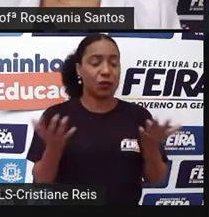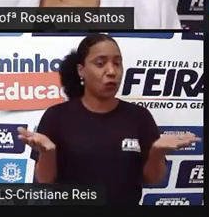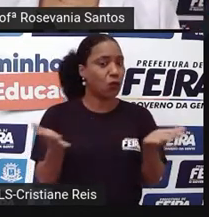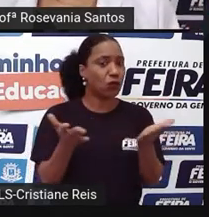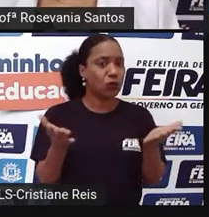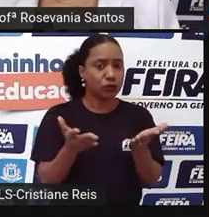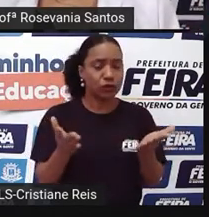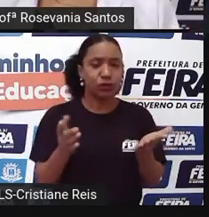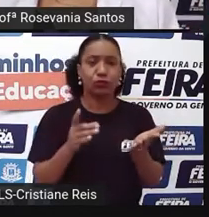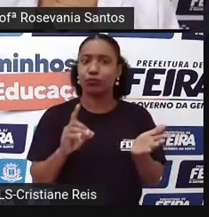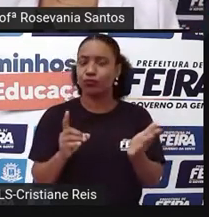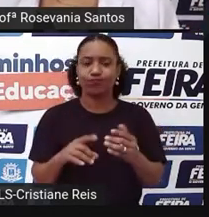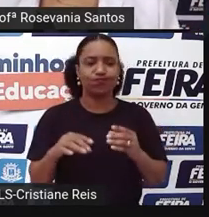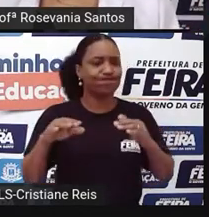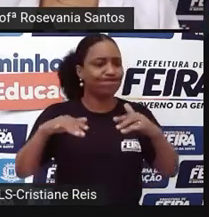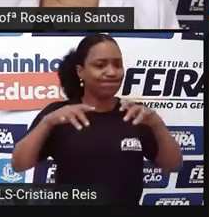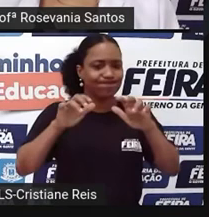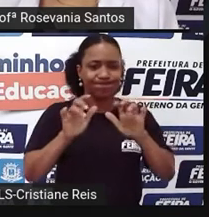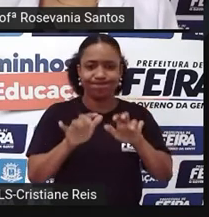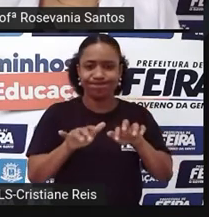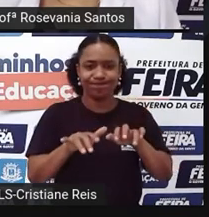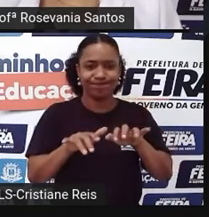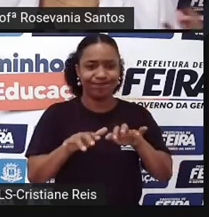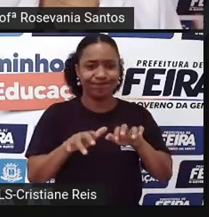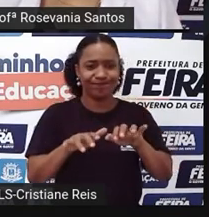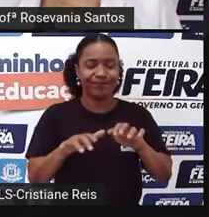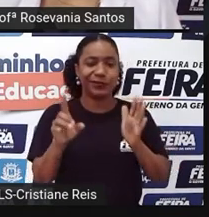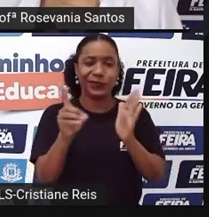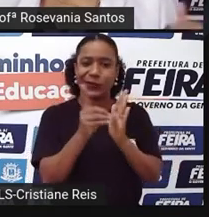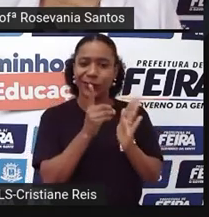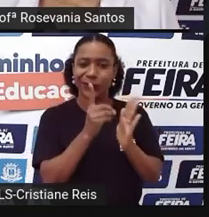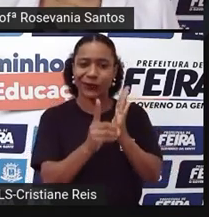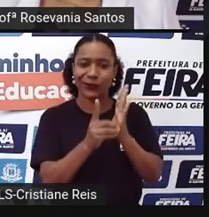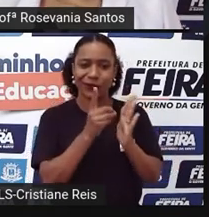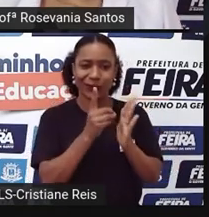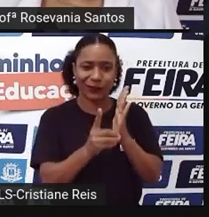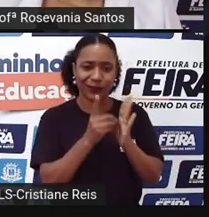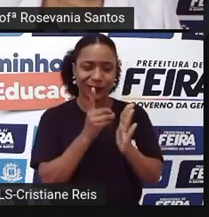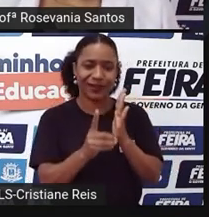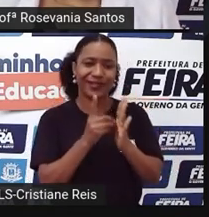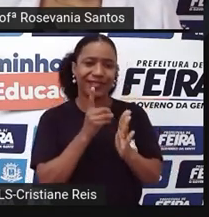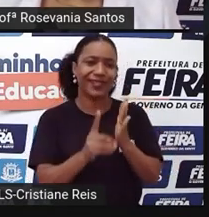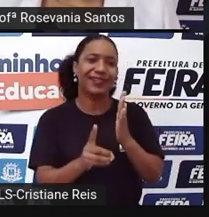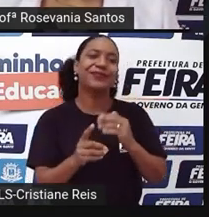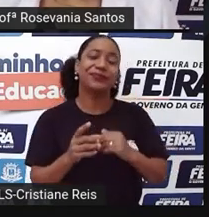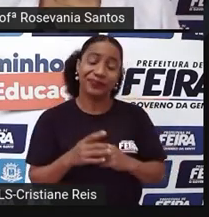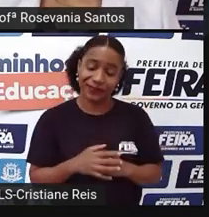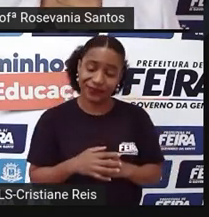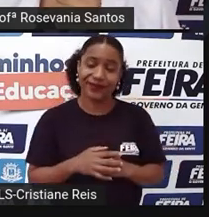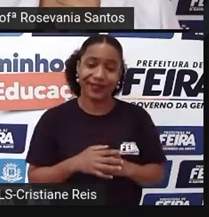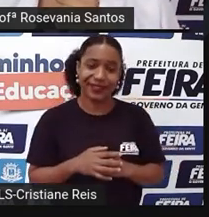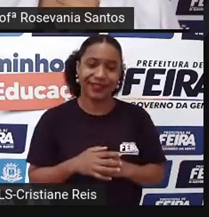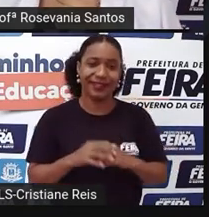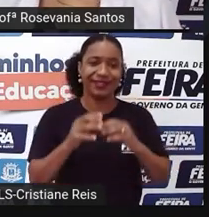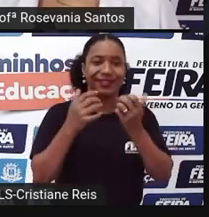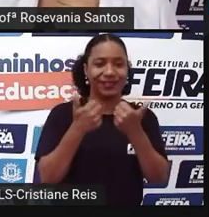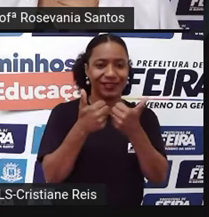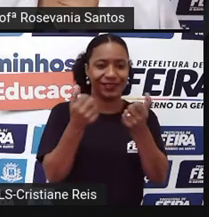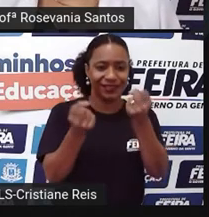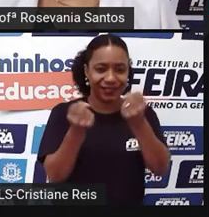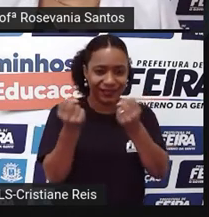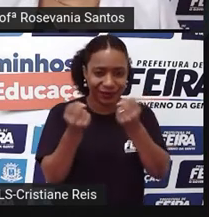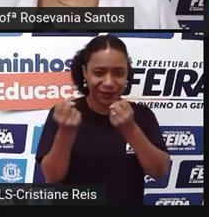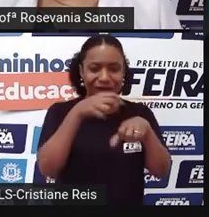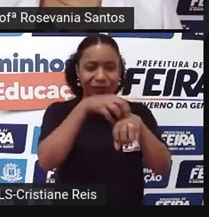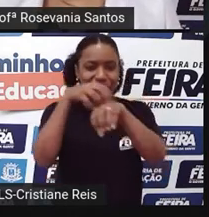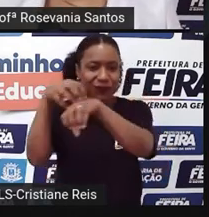digital e essa região ela vai concentrar isso. Então, desde esses transportes para favorecer, né, o deslocamento das pessoas para chegar